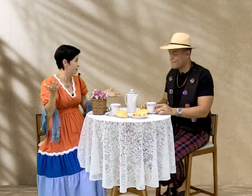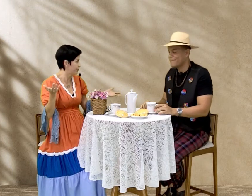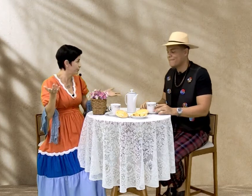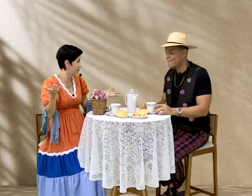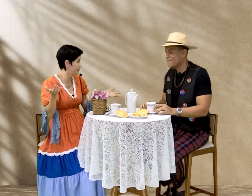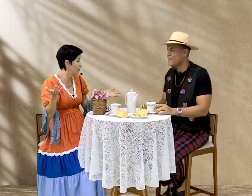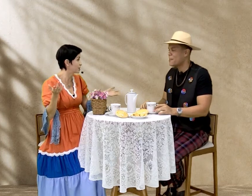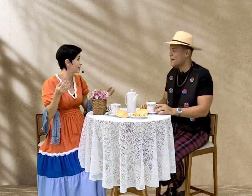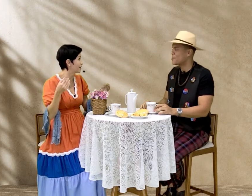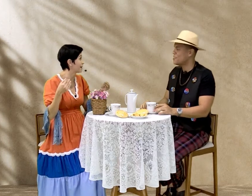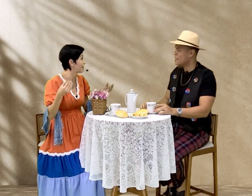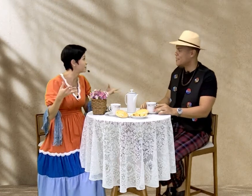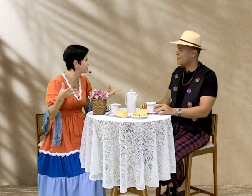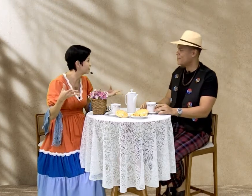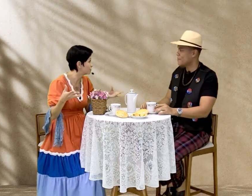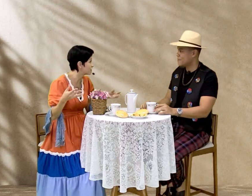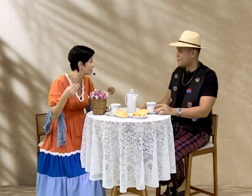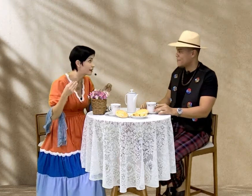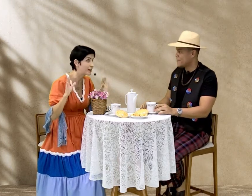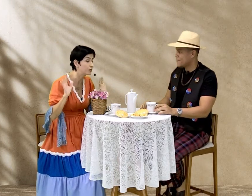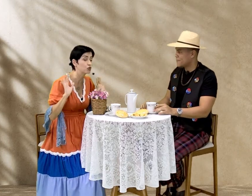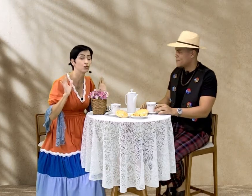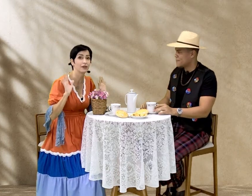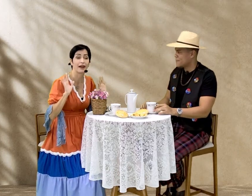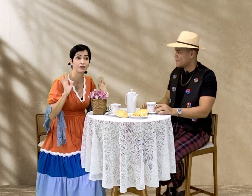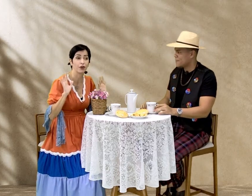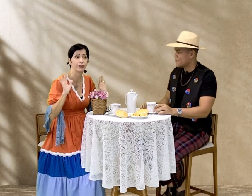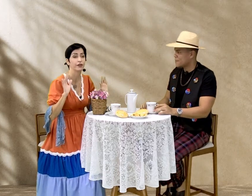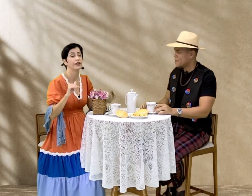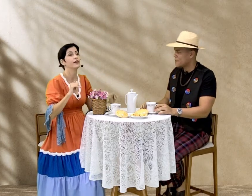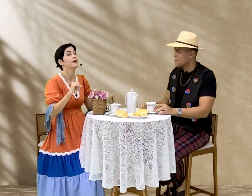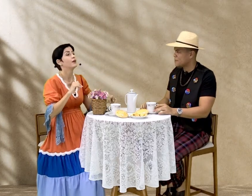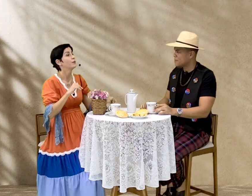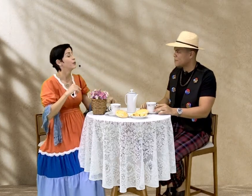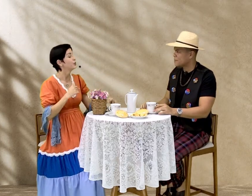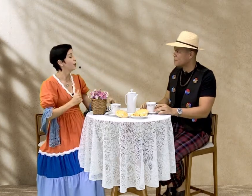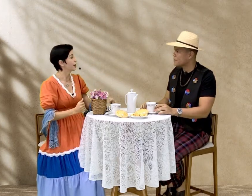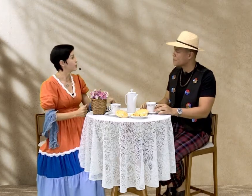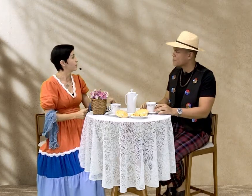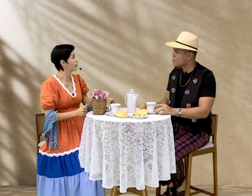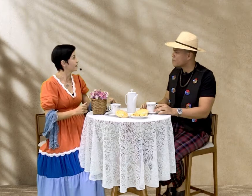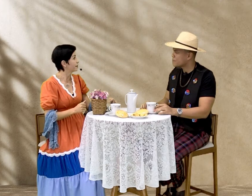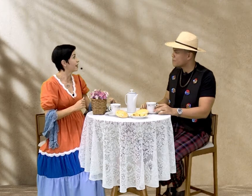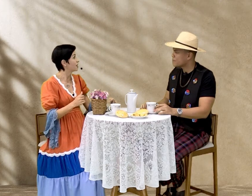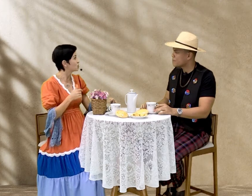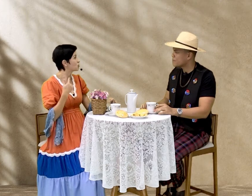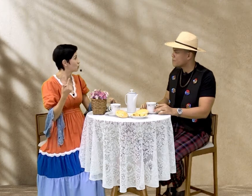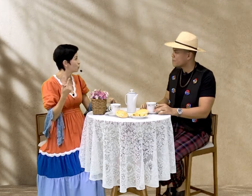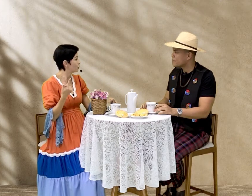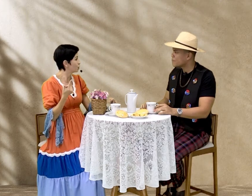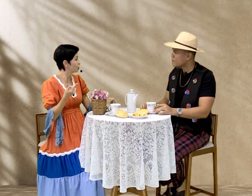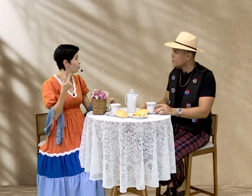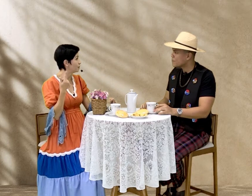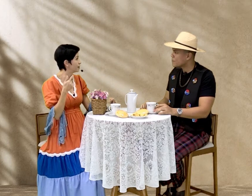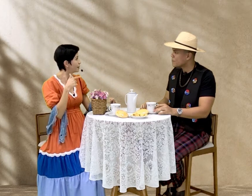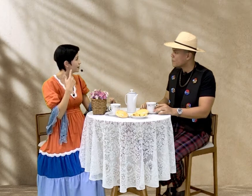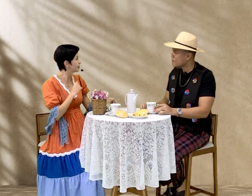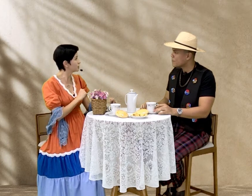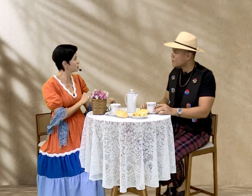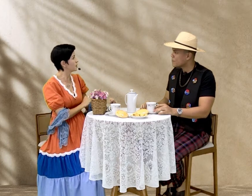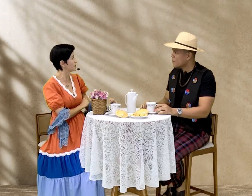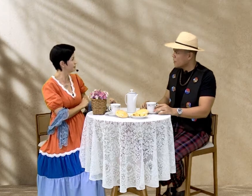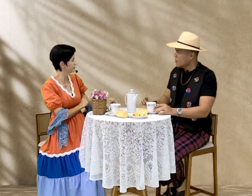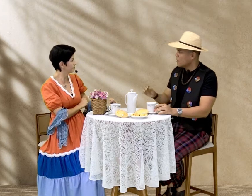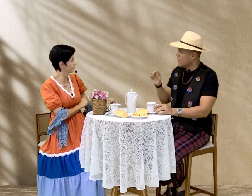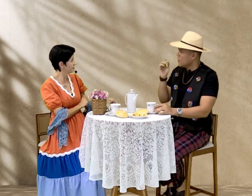coisas. Imaginei. Coisa grave, muito grave, olha. Pois não é que a mulher achou que o homem tinha